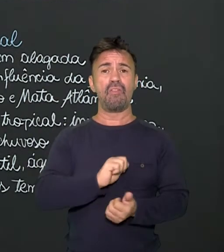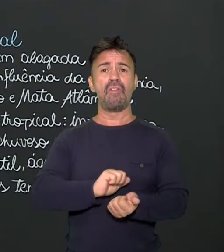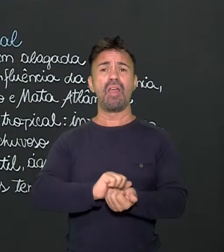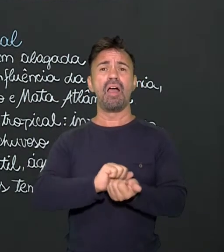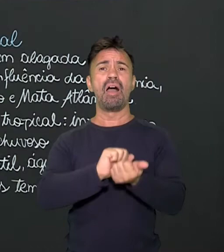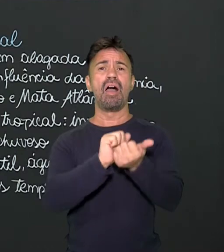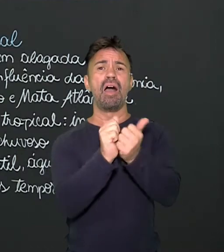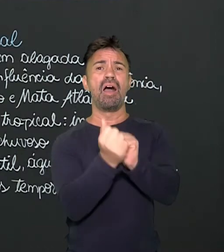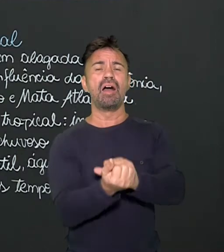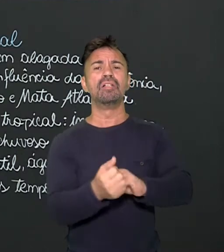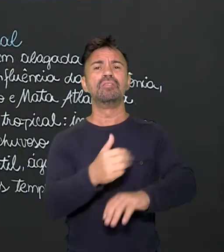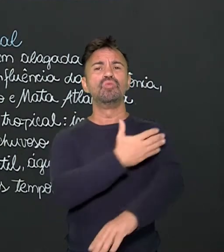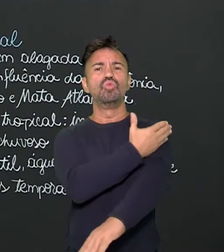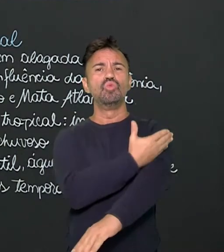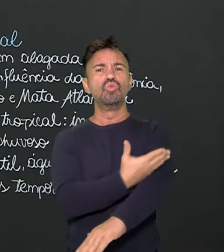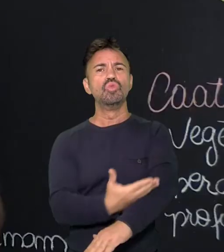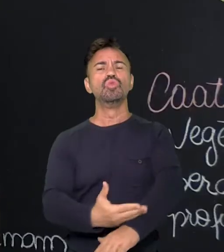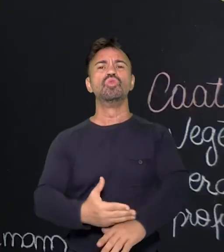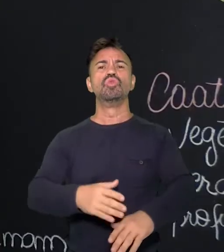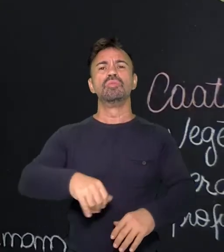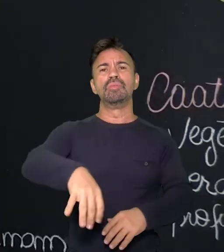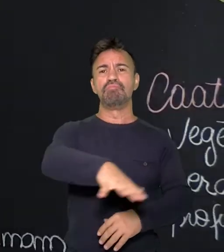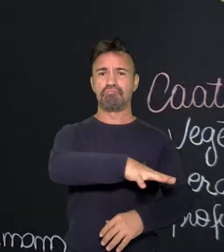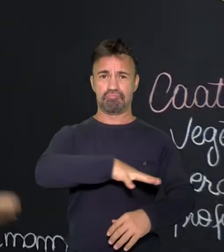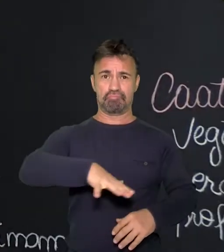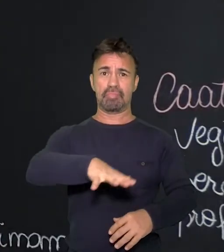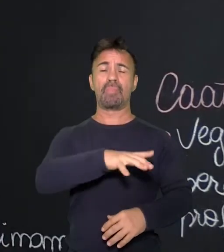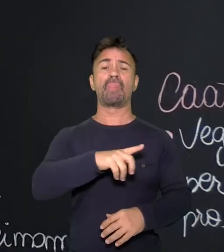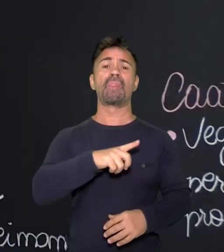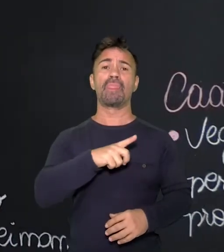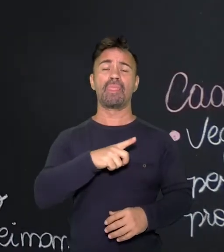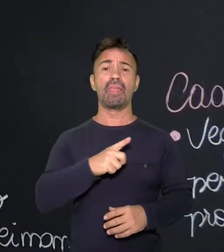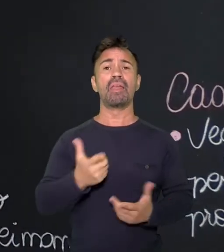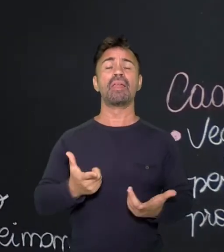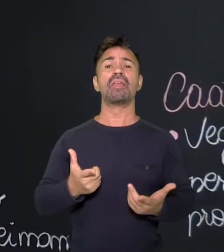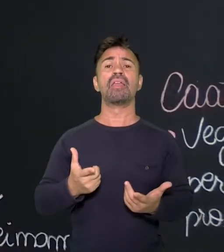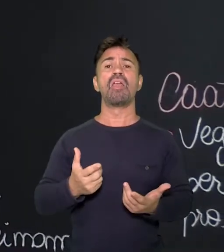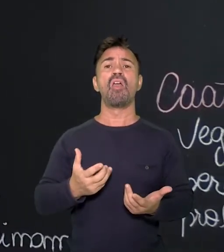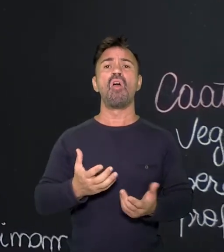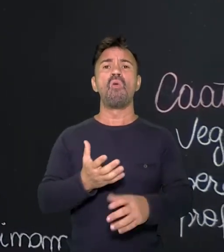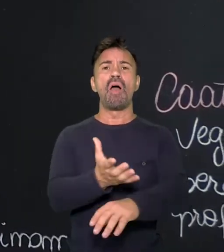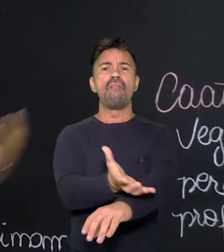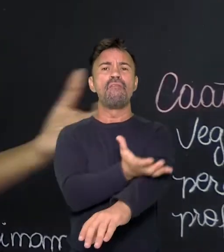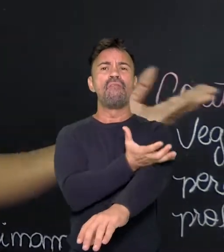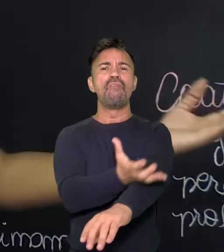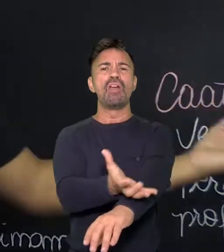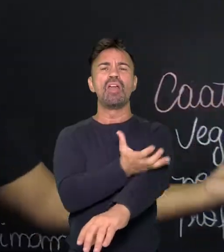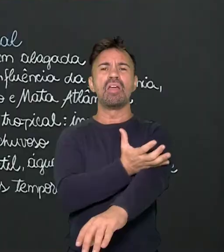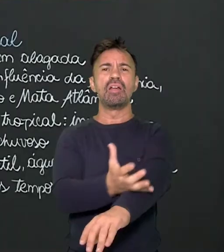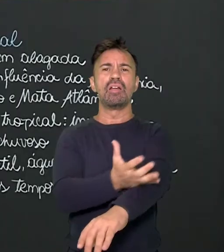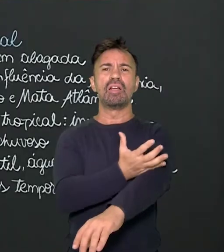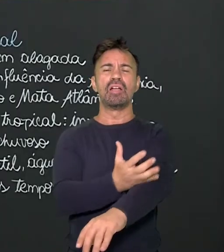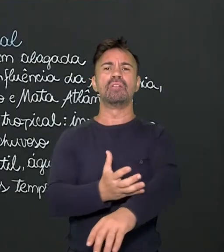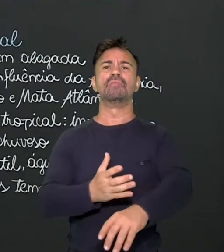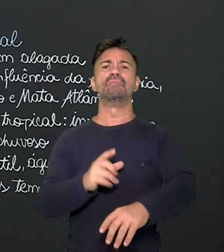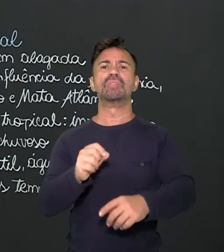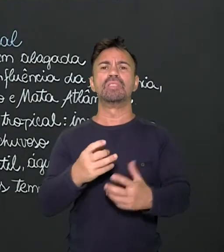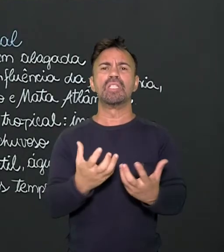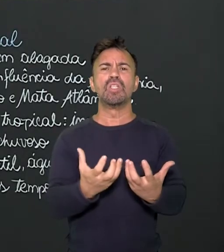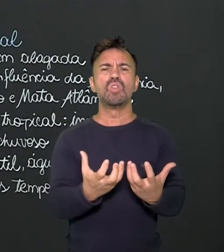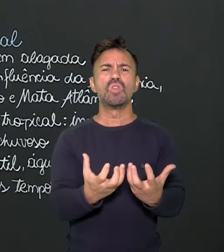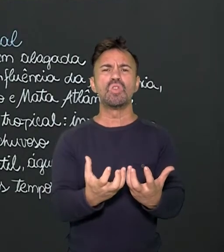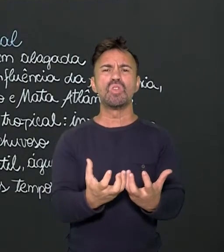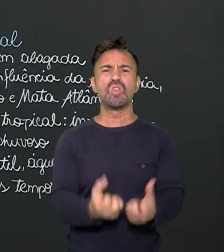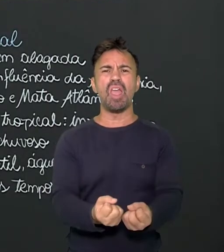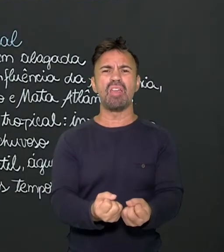perfeitamente adaptadas a esse tipo de ambiente. A gente fala que nesse tipo de ambiente existe uma vegetação xerófita. Xero